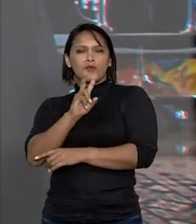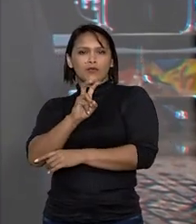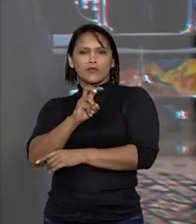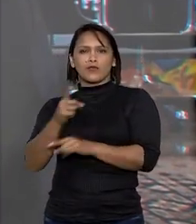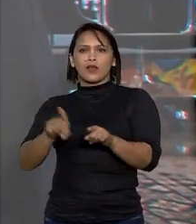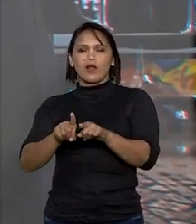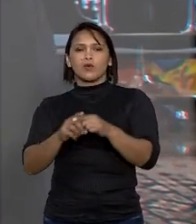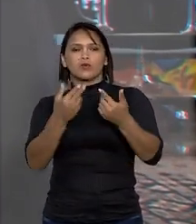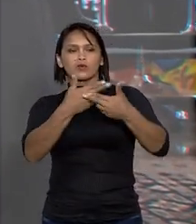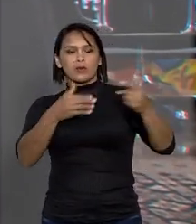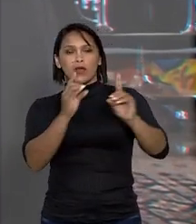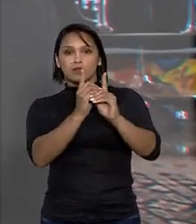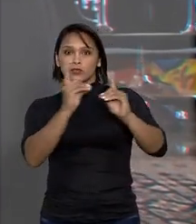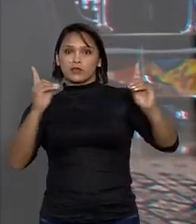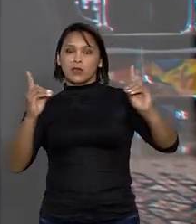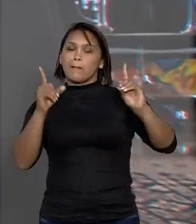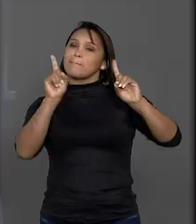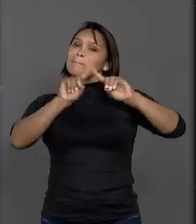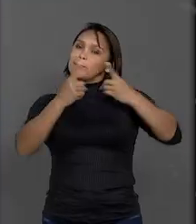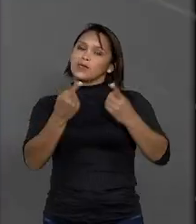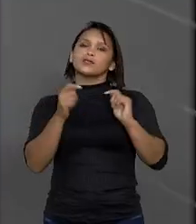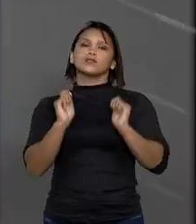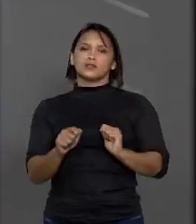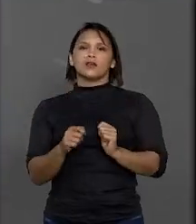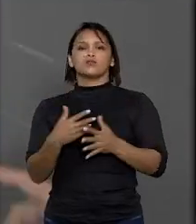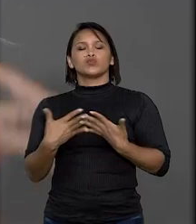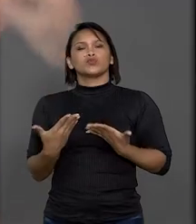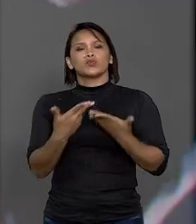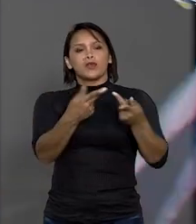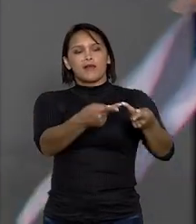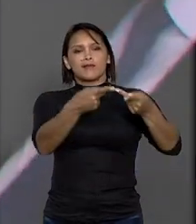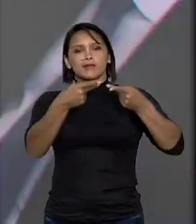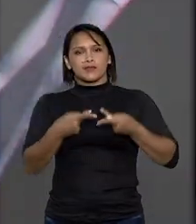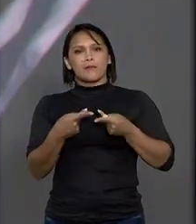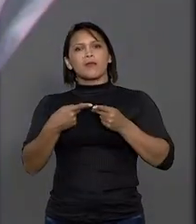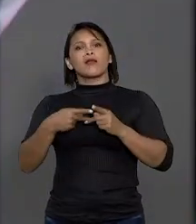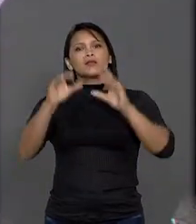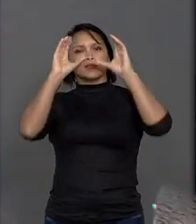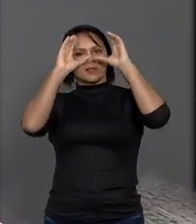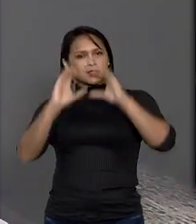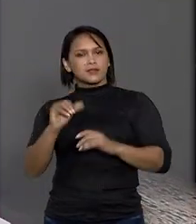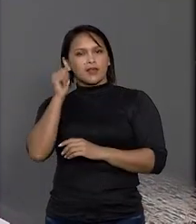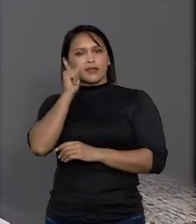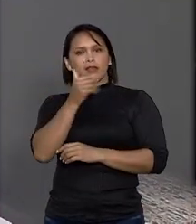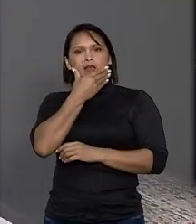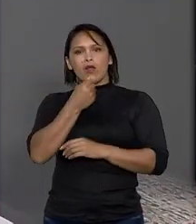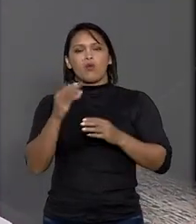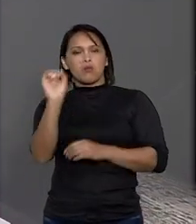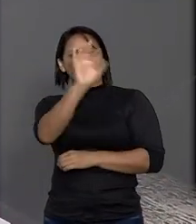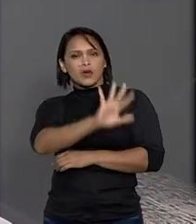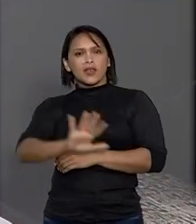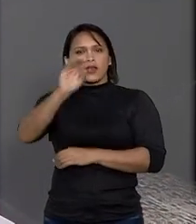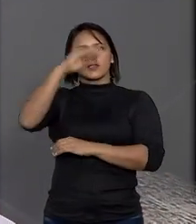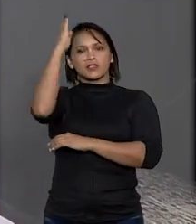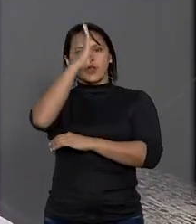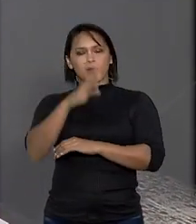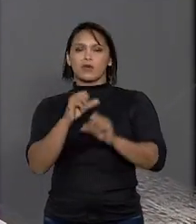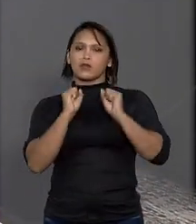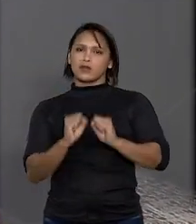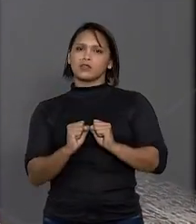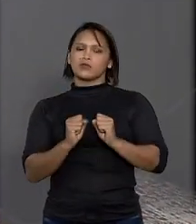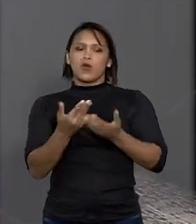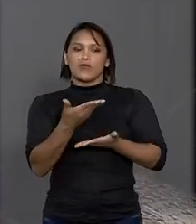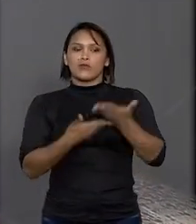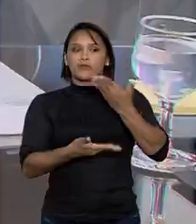álcool relação de estacionamento Mas mesmo assim estamos recebendo cidadão e cidadã do Brasil para que eles